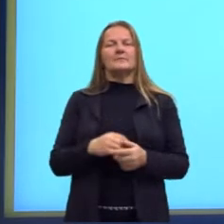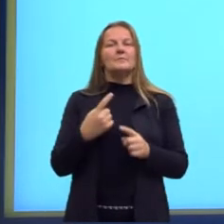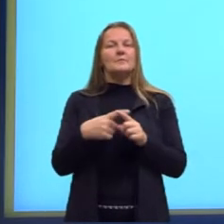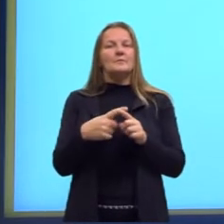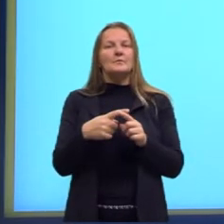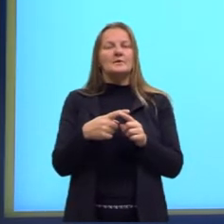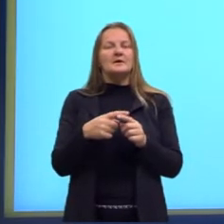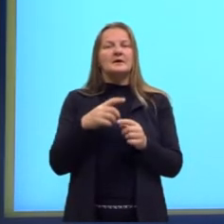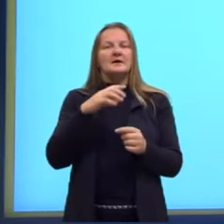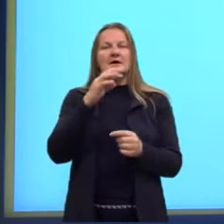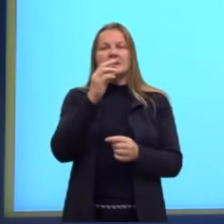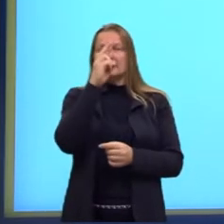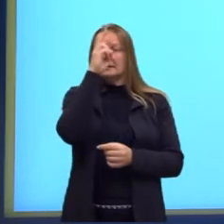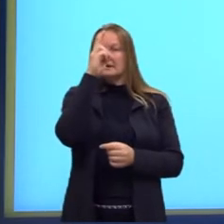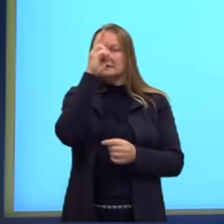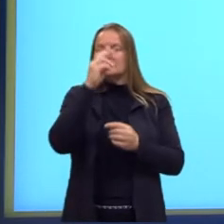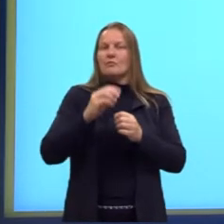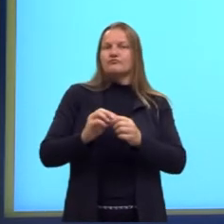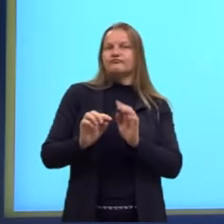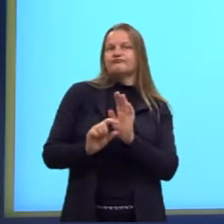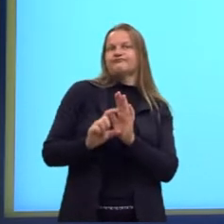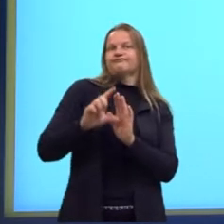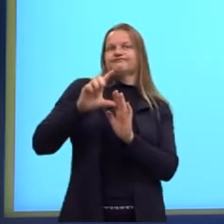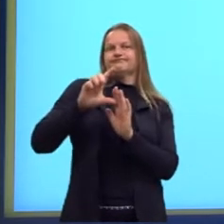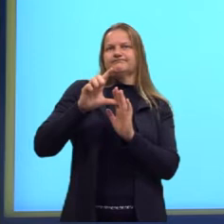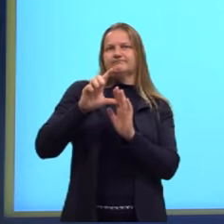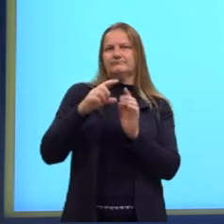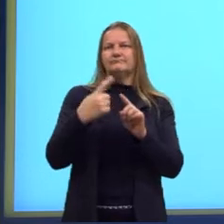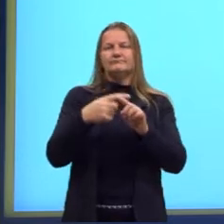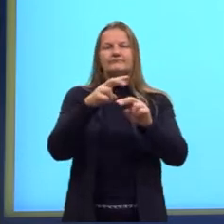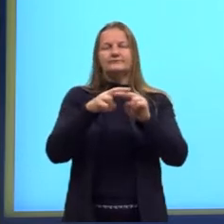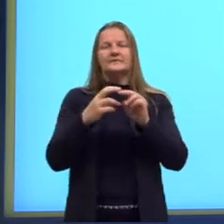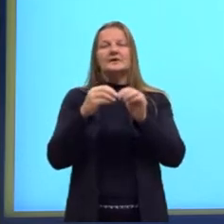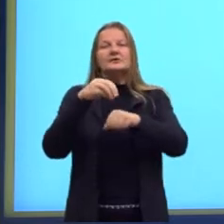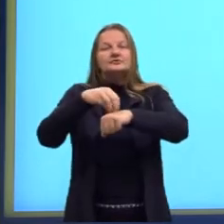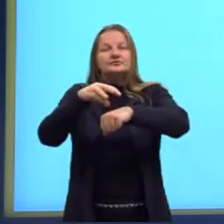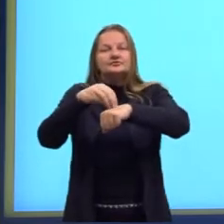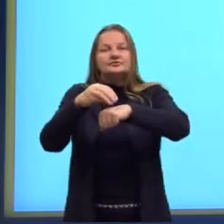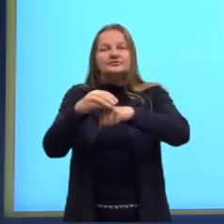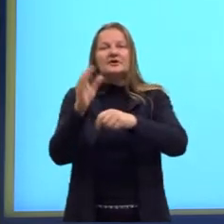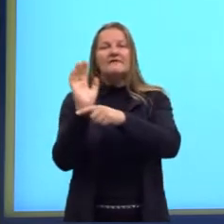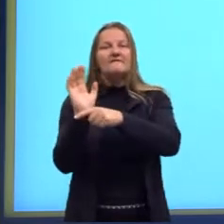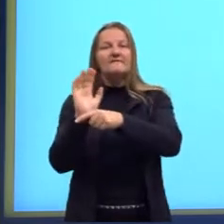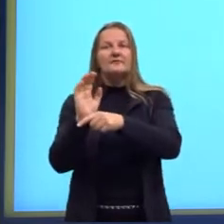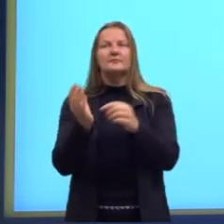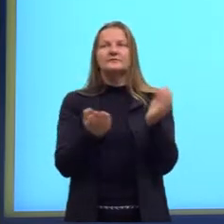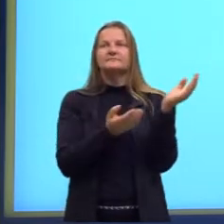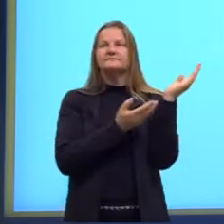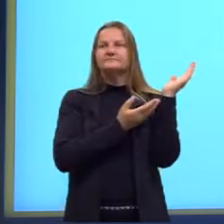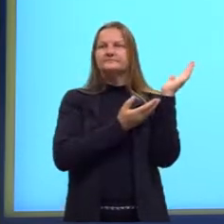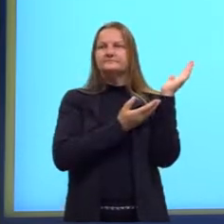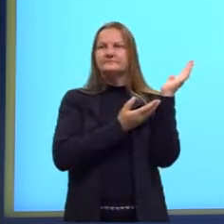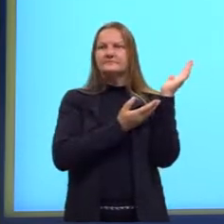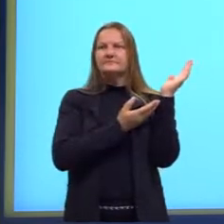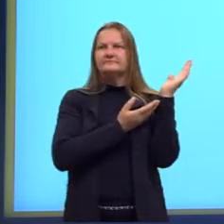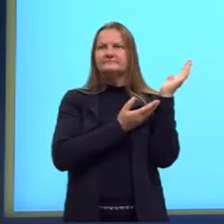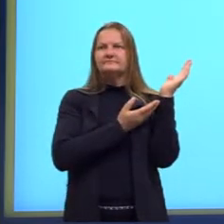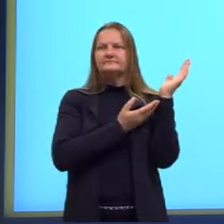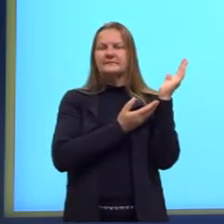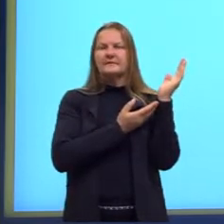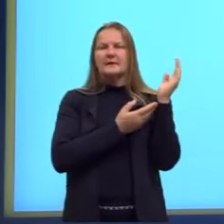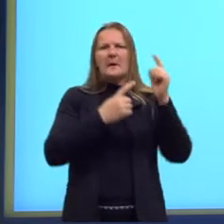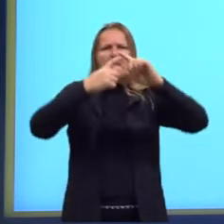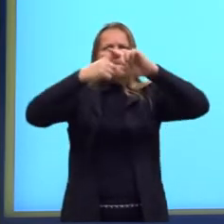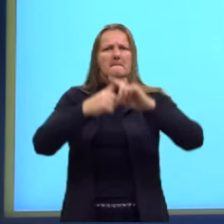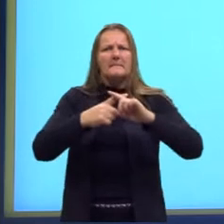porque ela conseguiu uma atenção muito mais alta então eu quero recomendar para vocês esse filme aqui é o nome é a Batalha